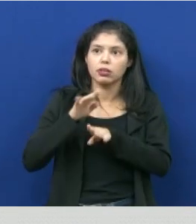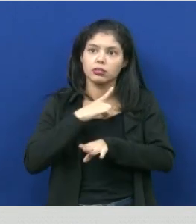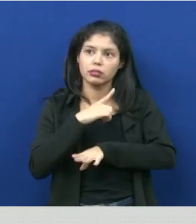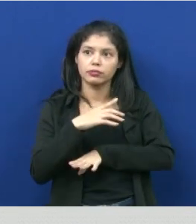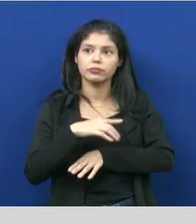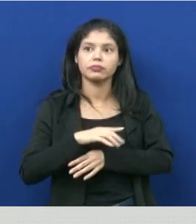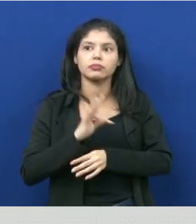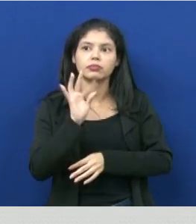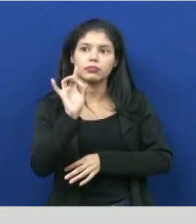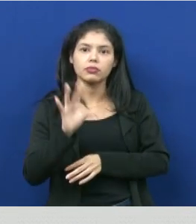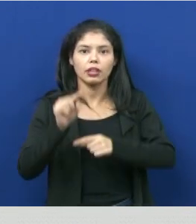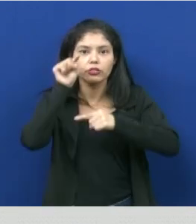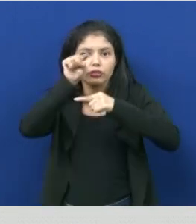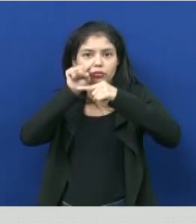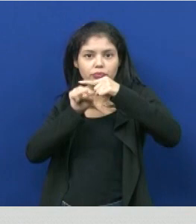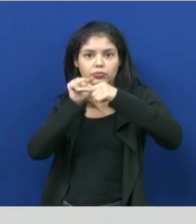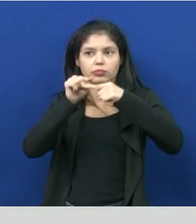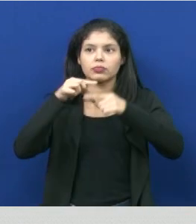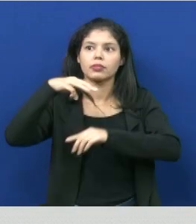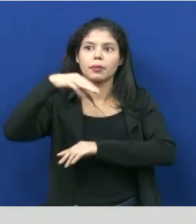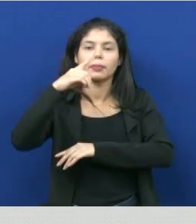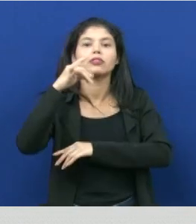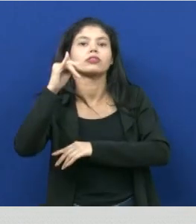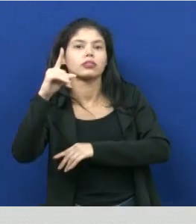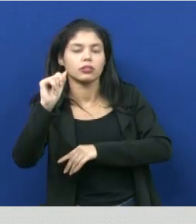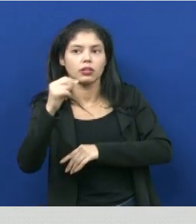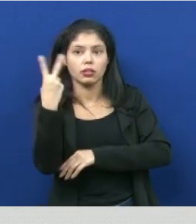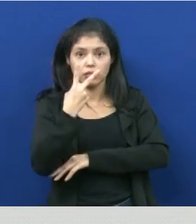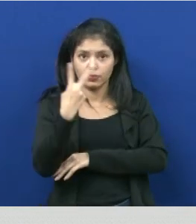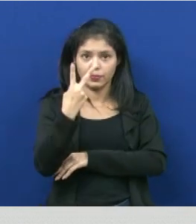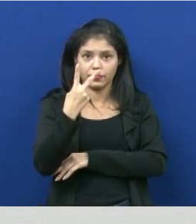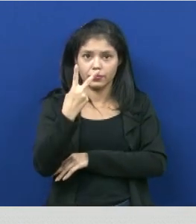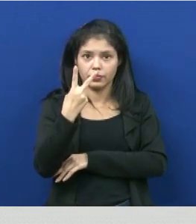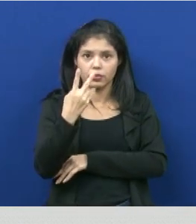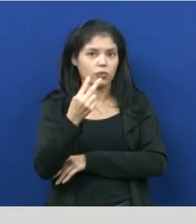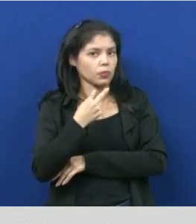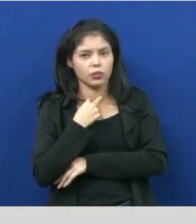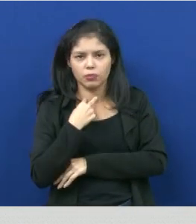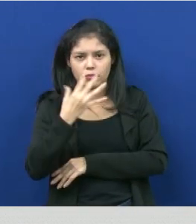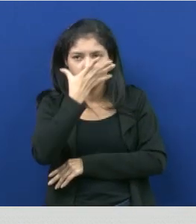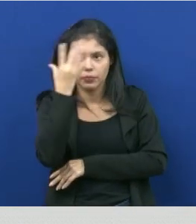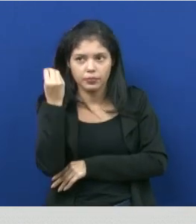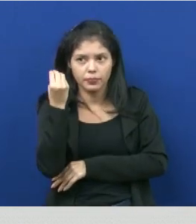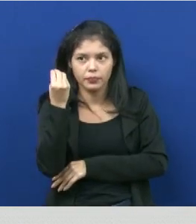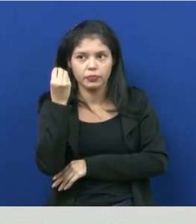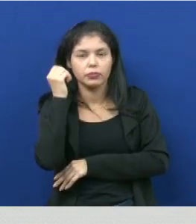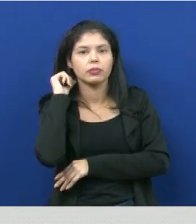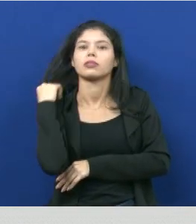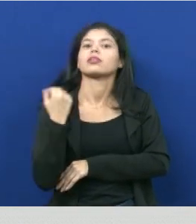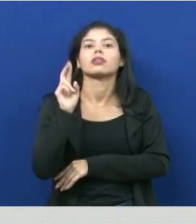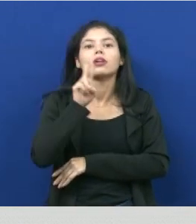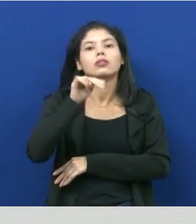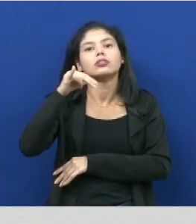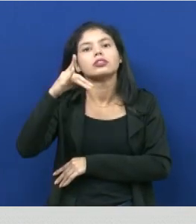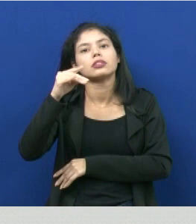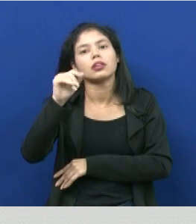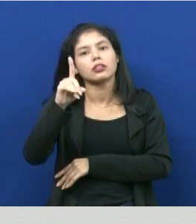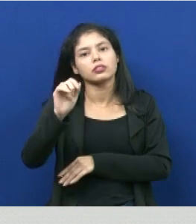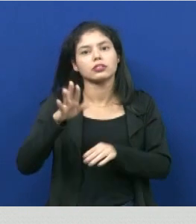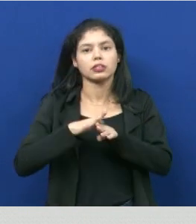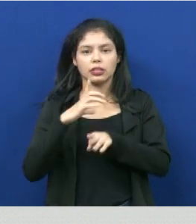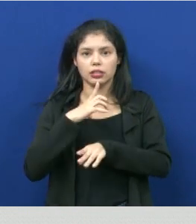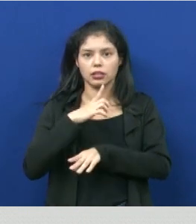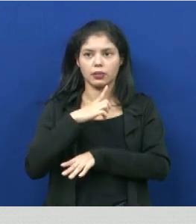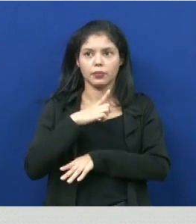é igual à divisão entre as medidas das duas grandezas. Não podemos esquecer a unidade resultante dessa